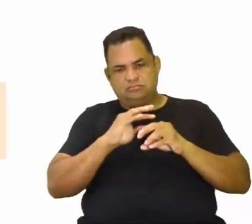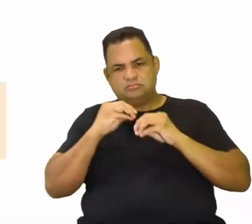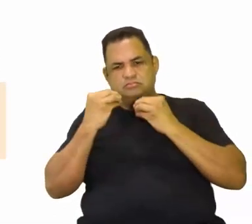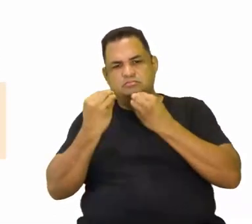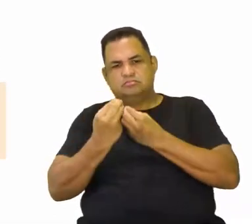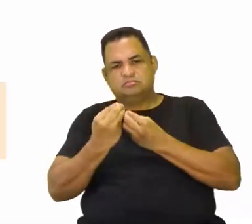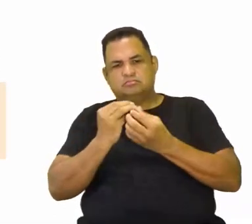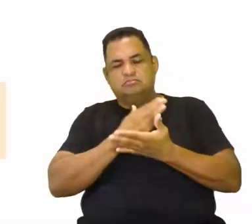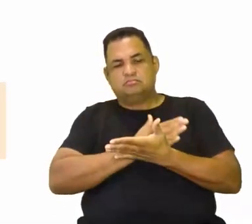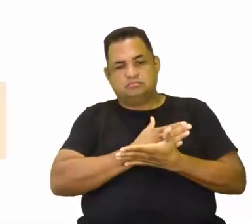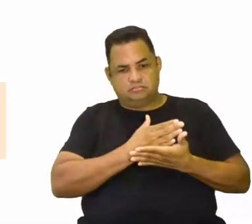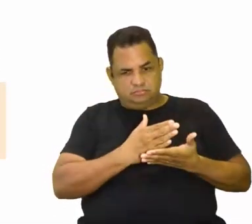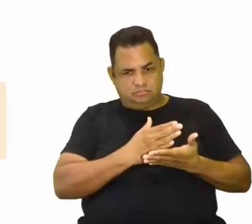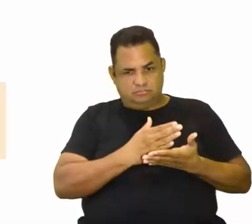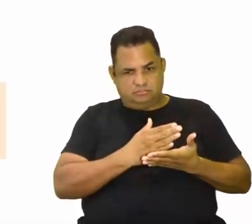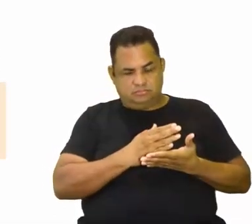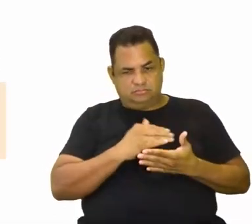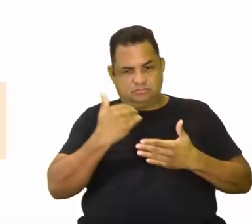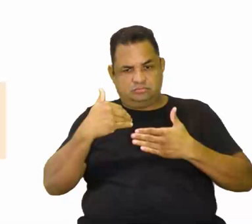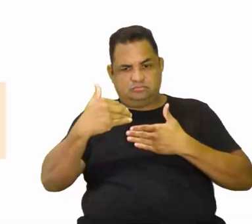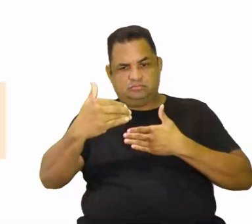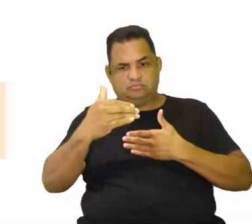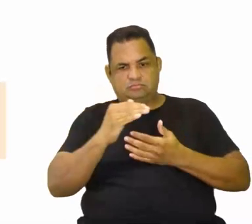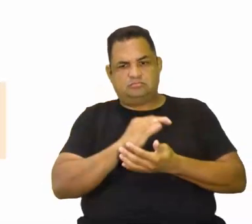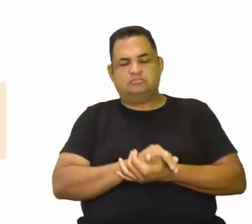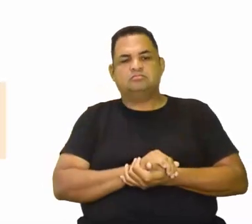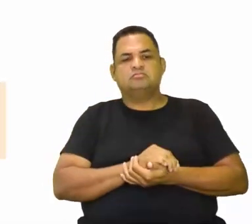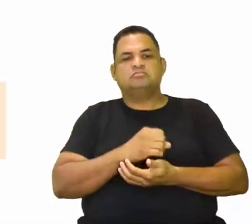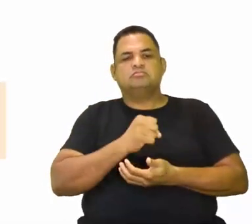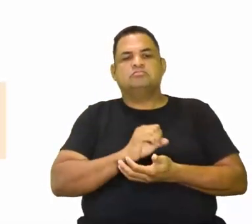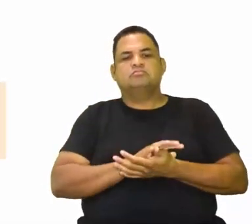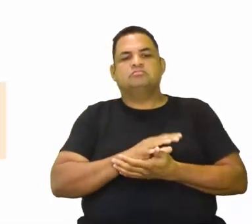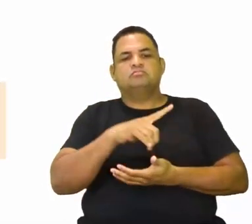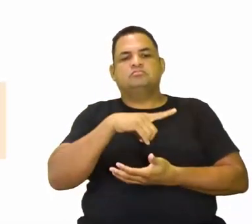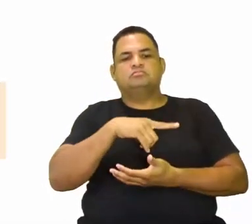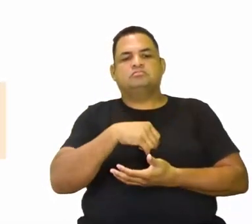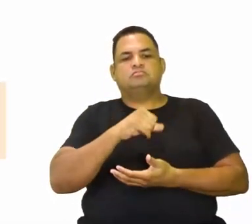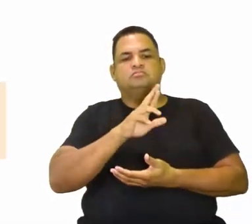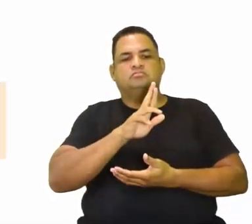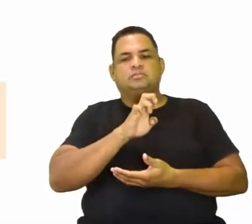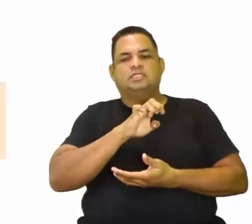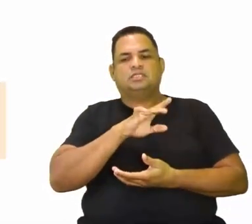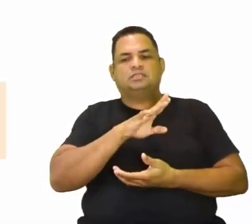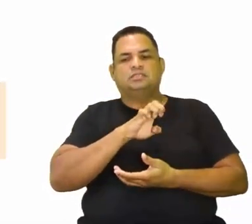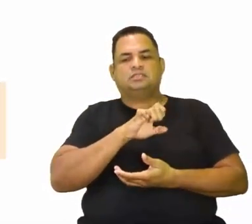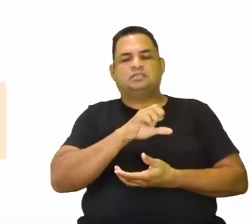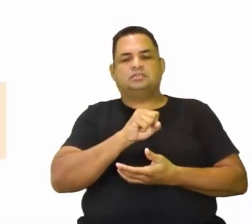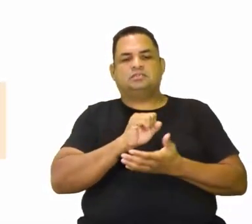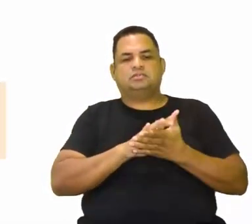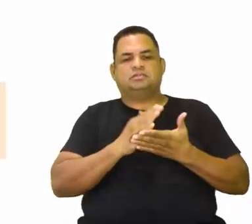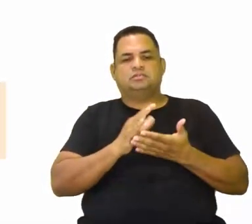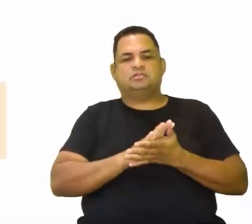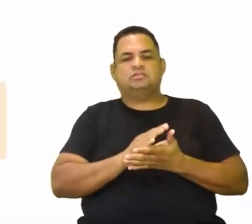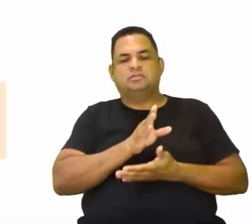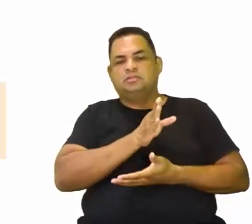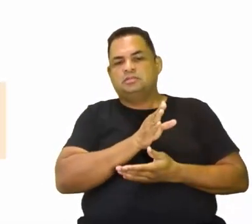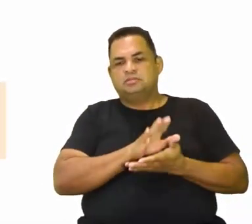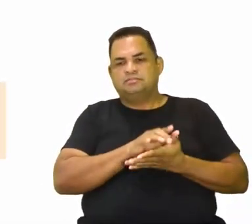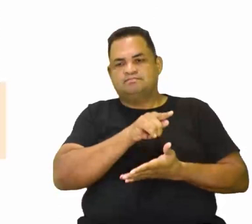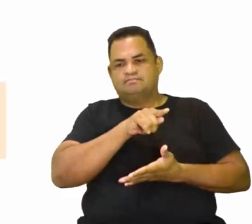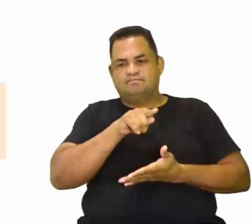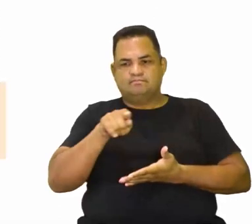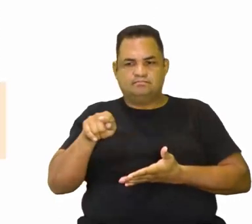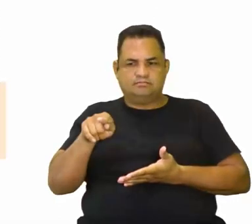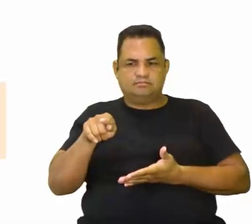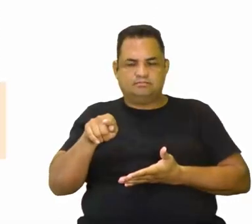no início do nosso processo, que se eles estão no início, nós chamamos de reagente. Essa seta aqui, ó, ela